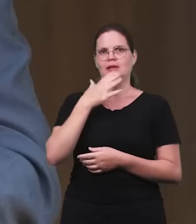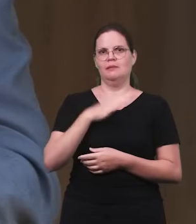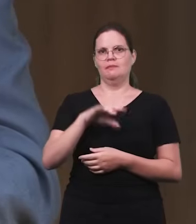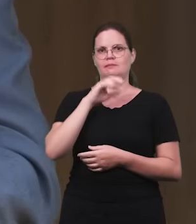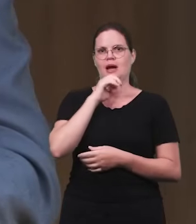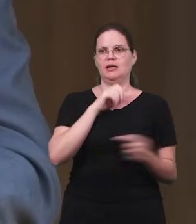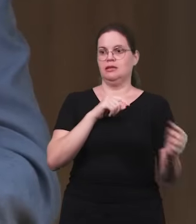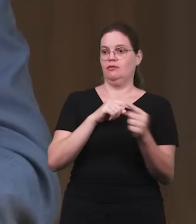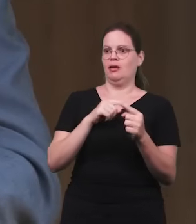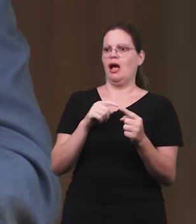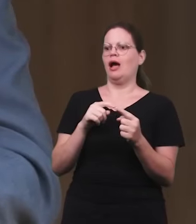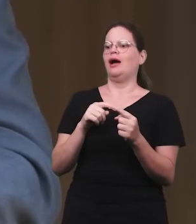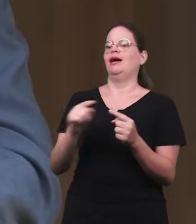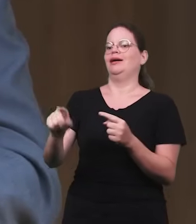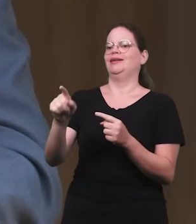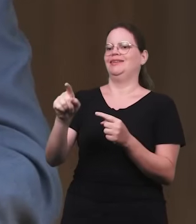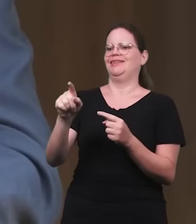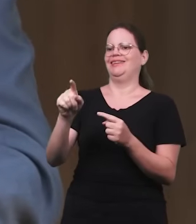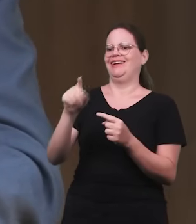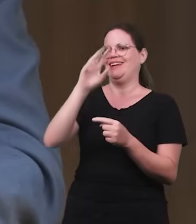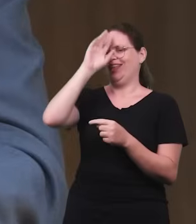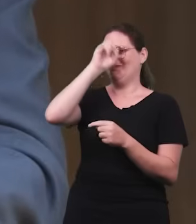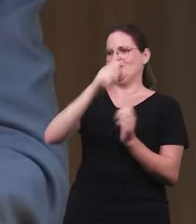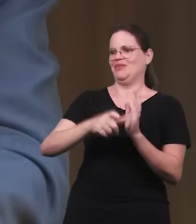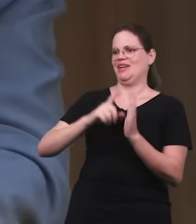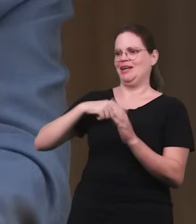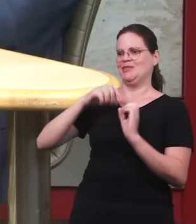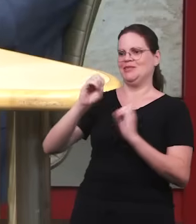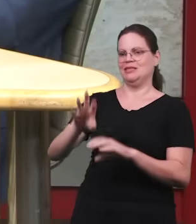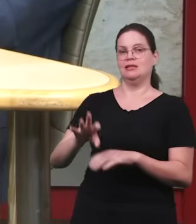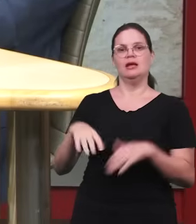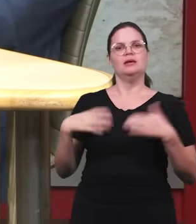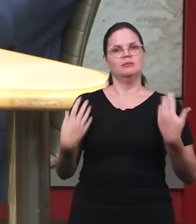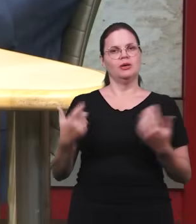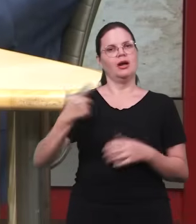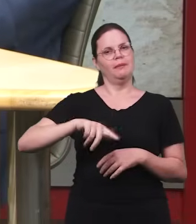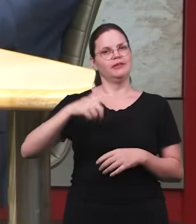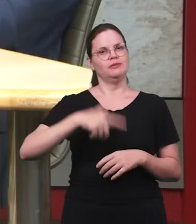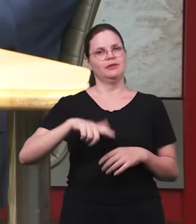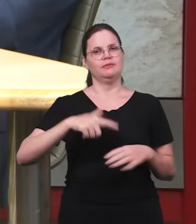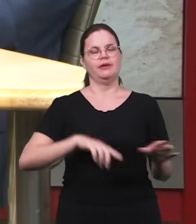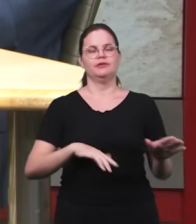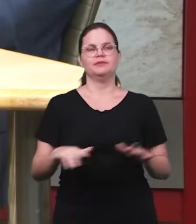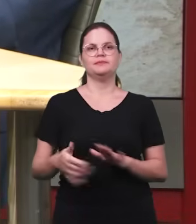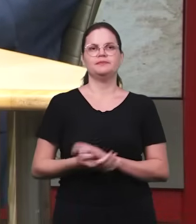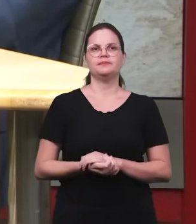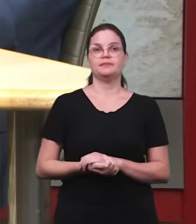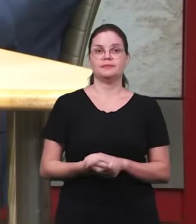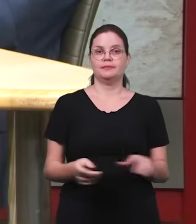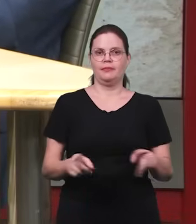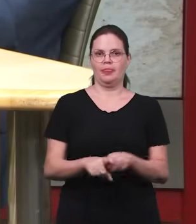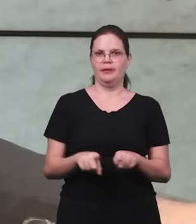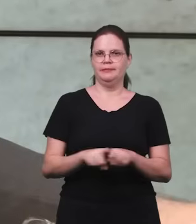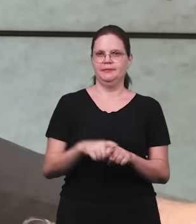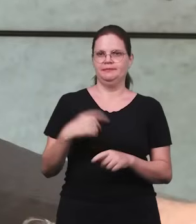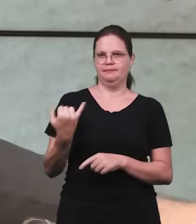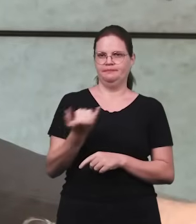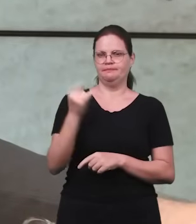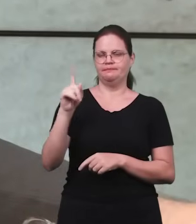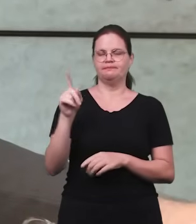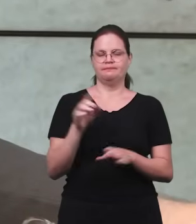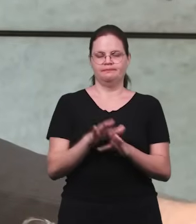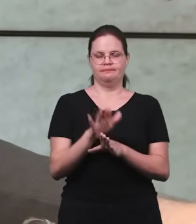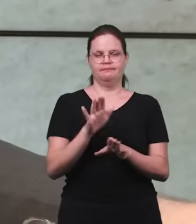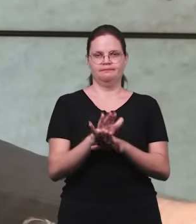você, opa, Exato. ele estava ouvindo, né? E até mesmo é importante essa palavra